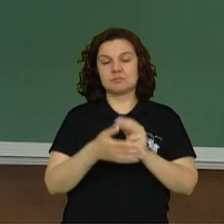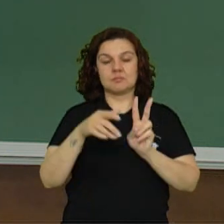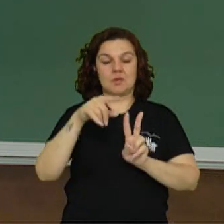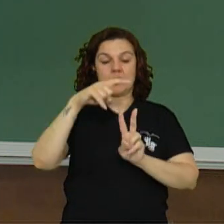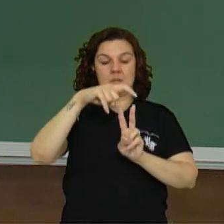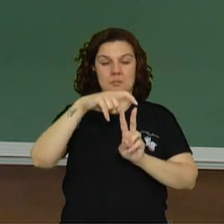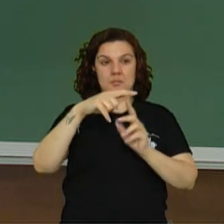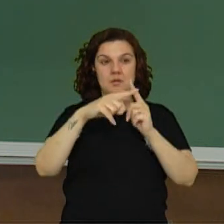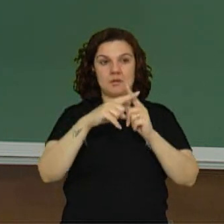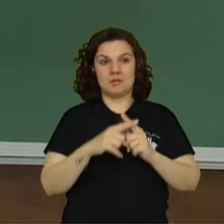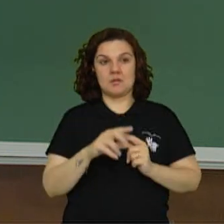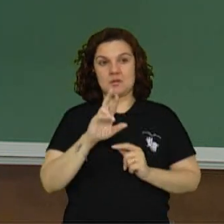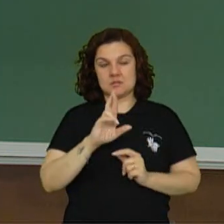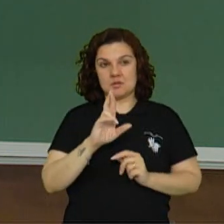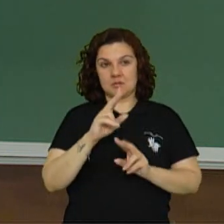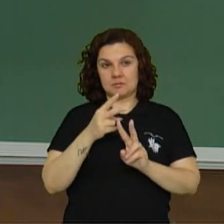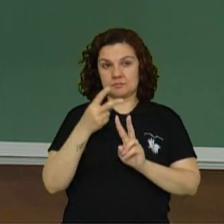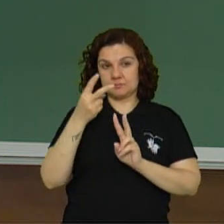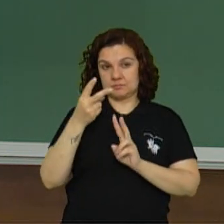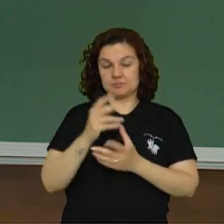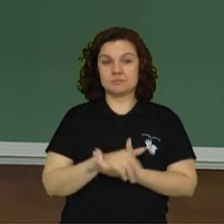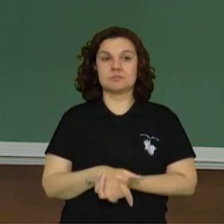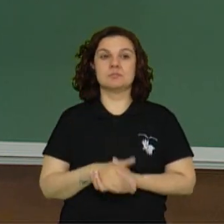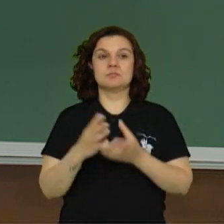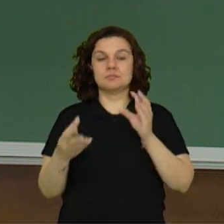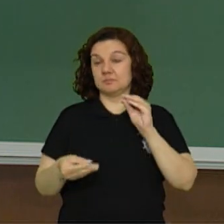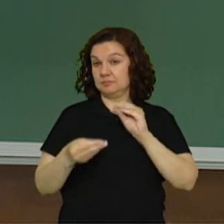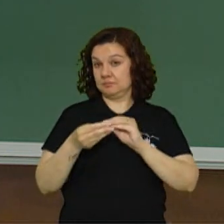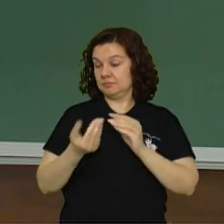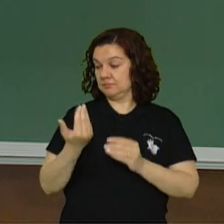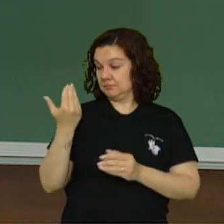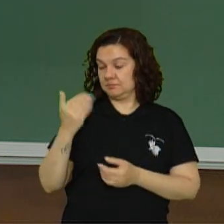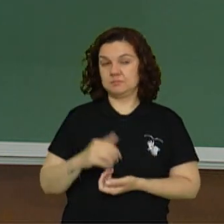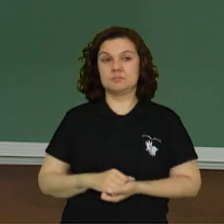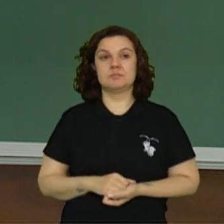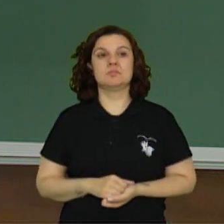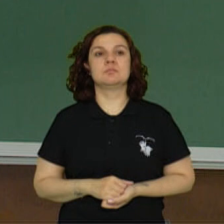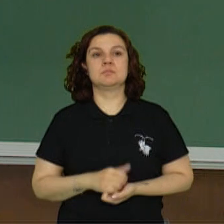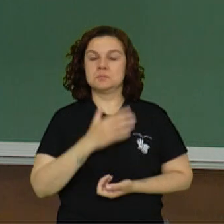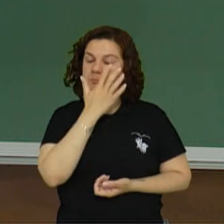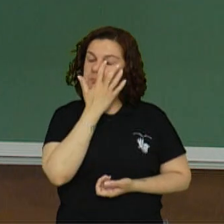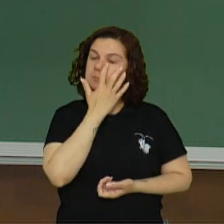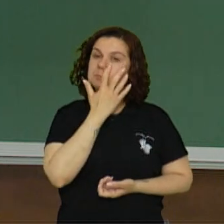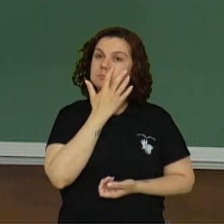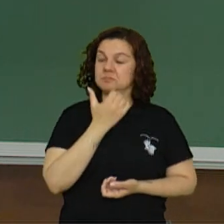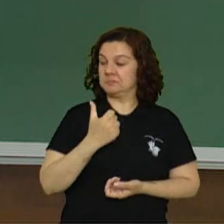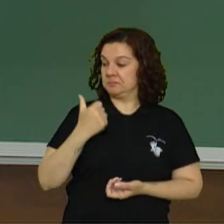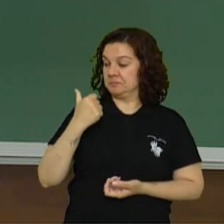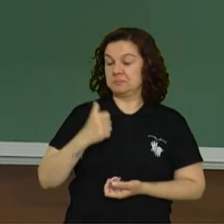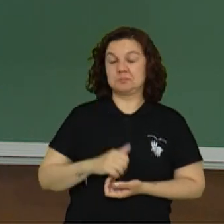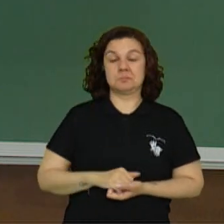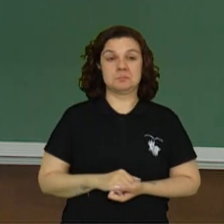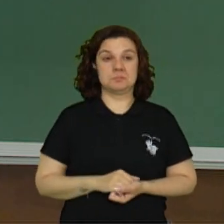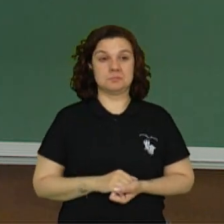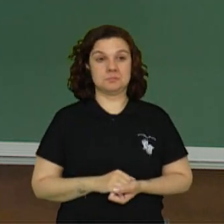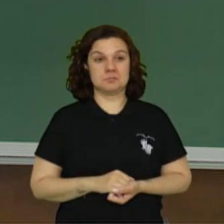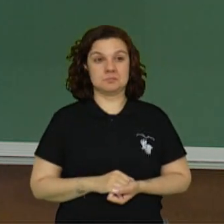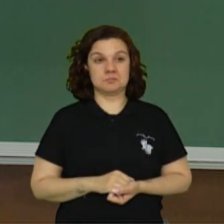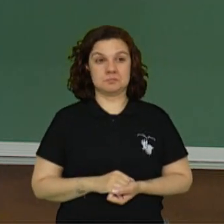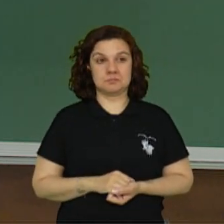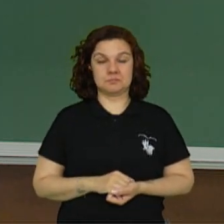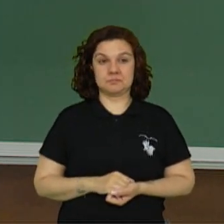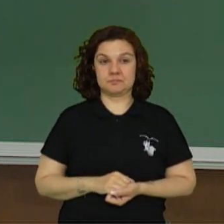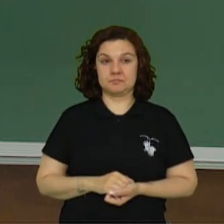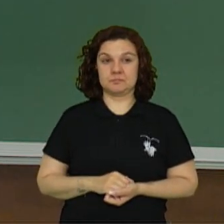r ao quadrado. Já tenho todas as informações, agora é só trocar. Π vezes a medida do